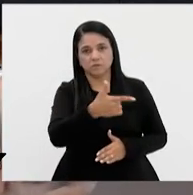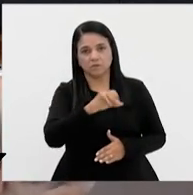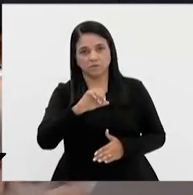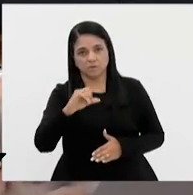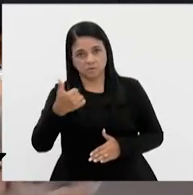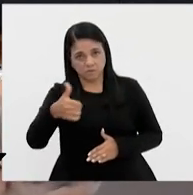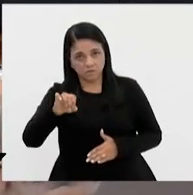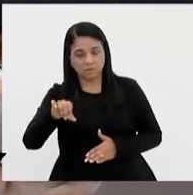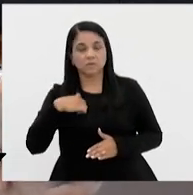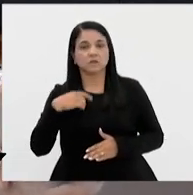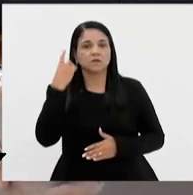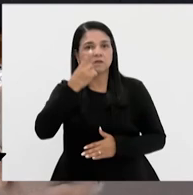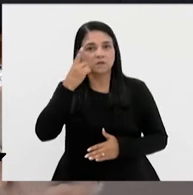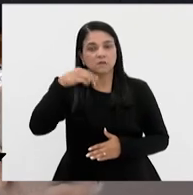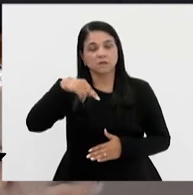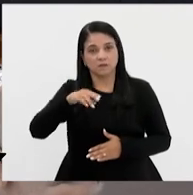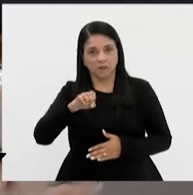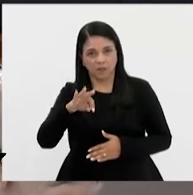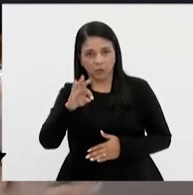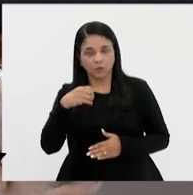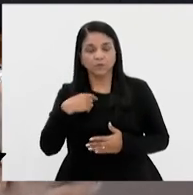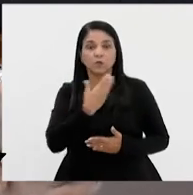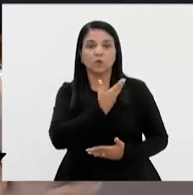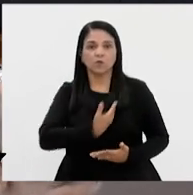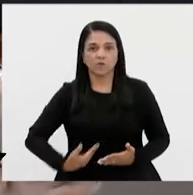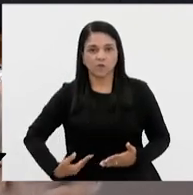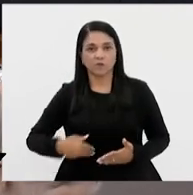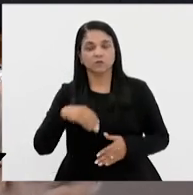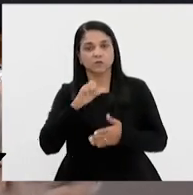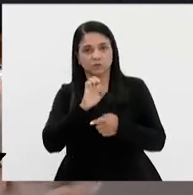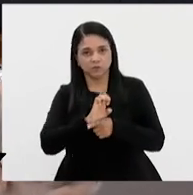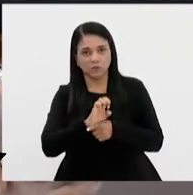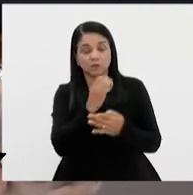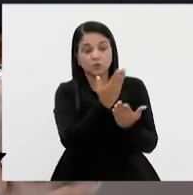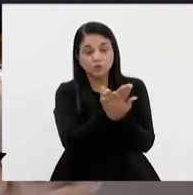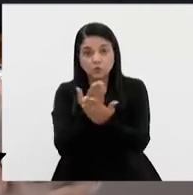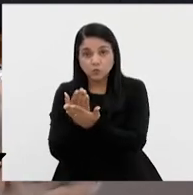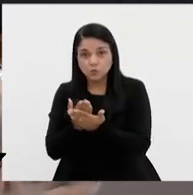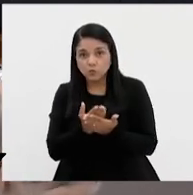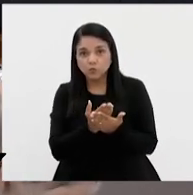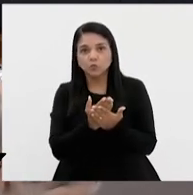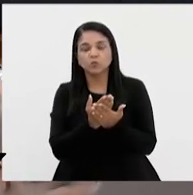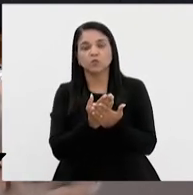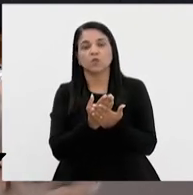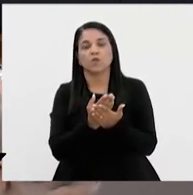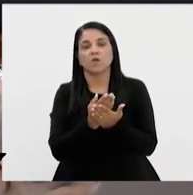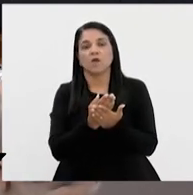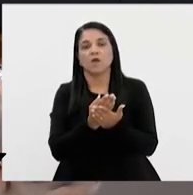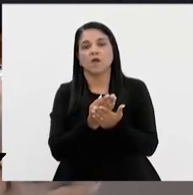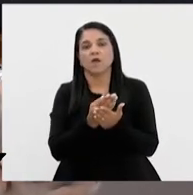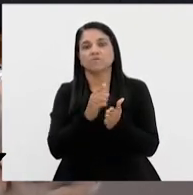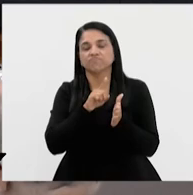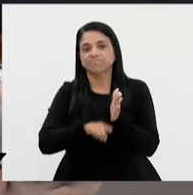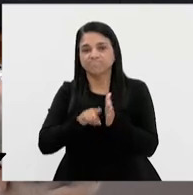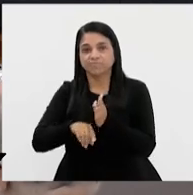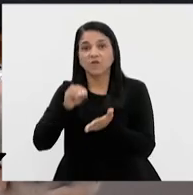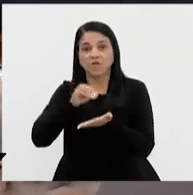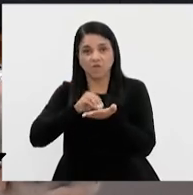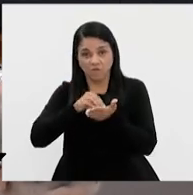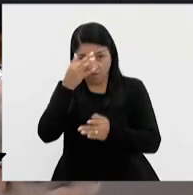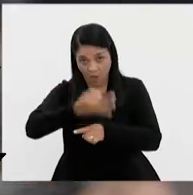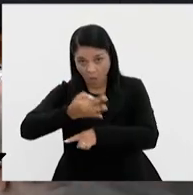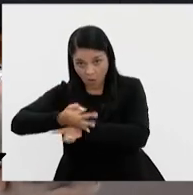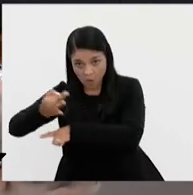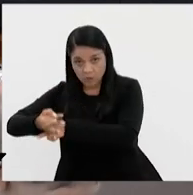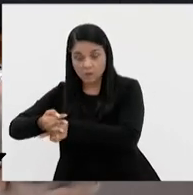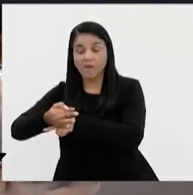Neto, que autoriza o governo do Estado, a promoção de estudos para eventual concessão de abono de faltas aos alunos que estejam